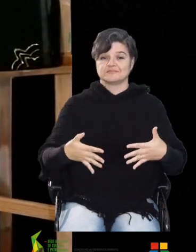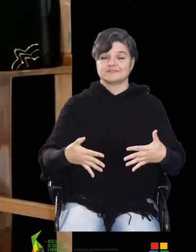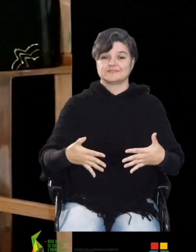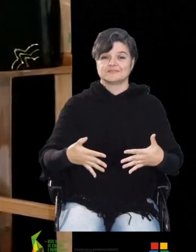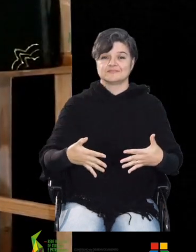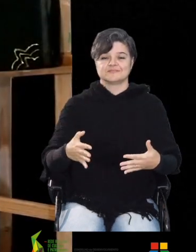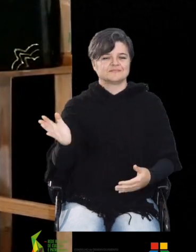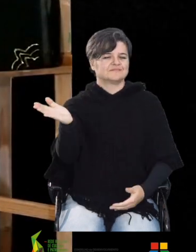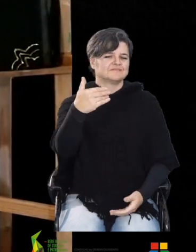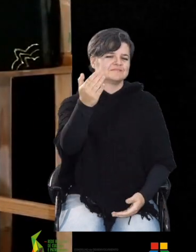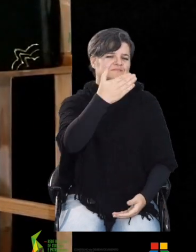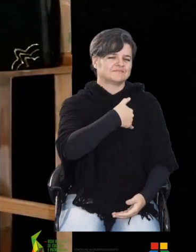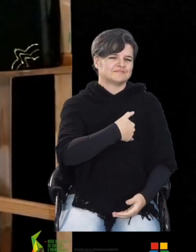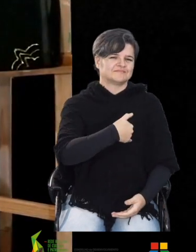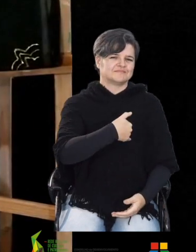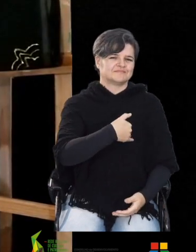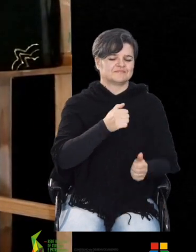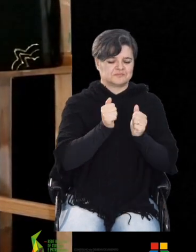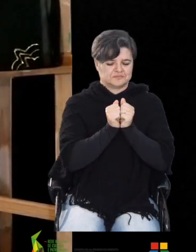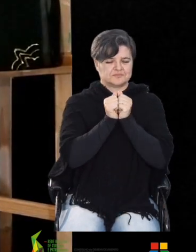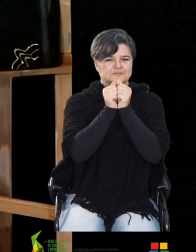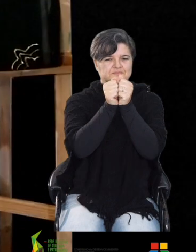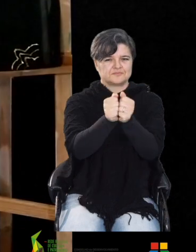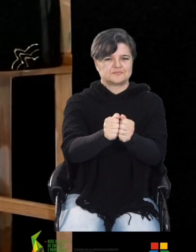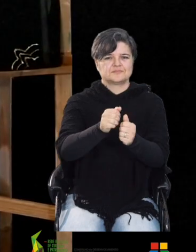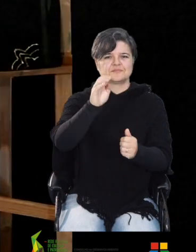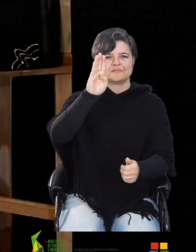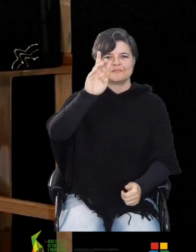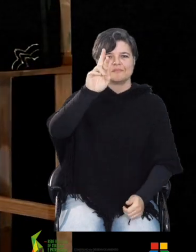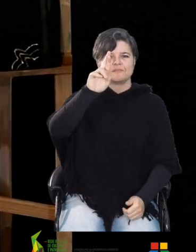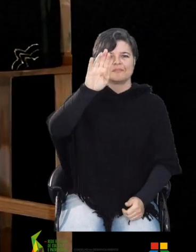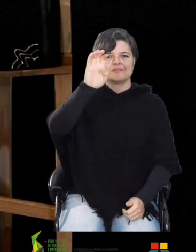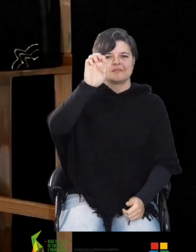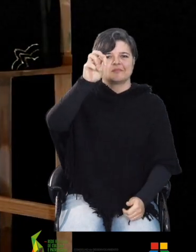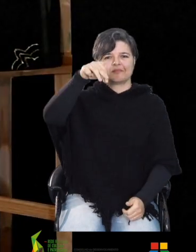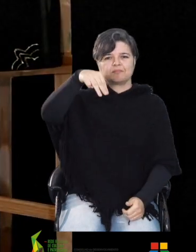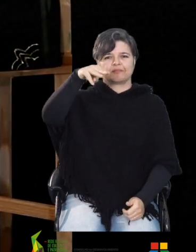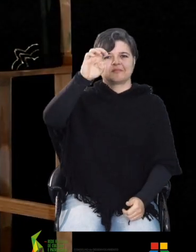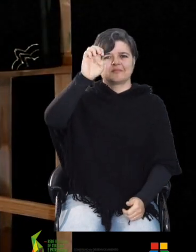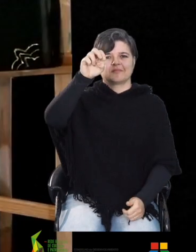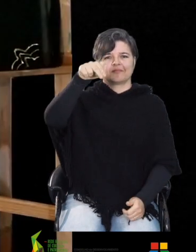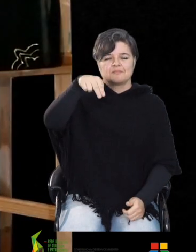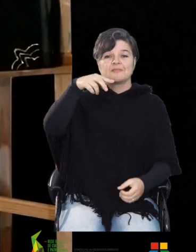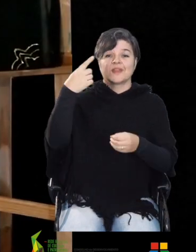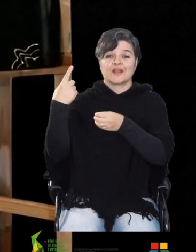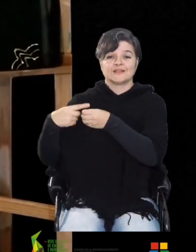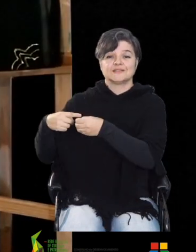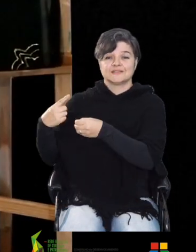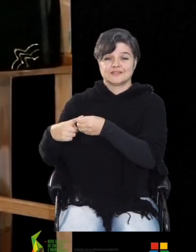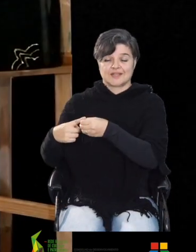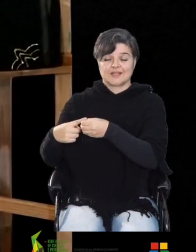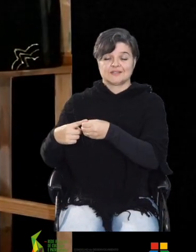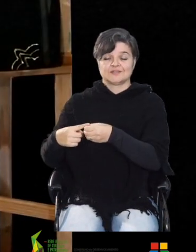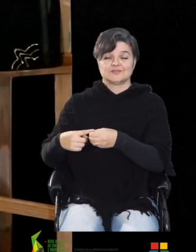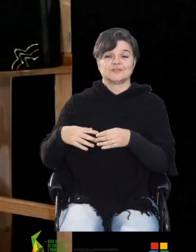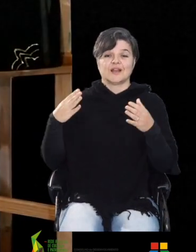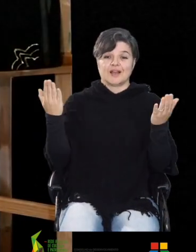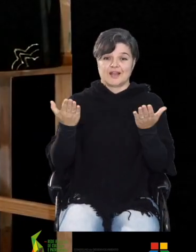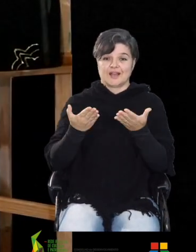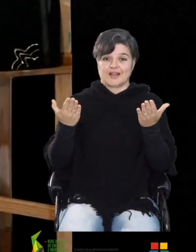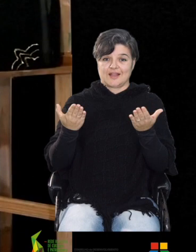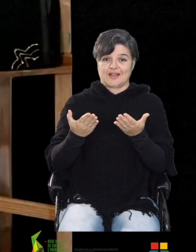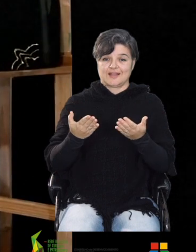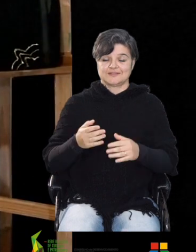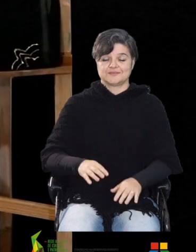e vamos o doce o para o cumprimento logo teremos contorno eu temperamos a ninguém e